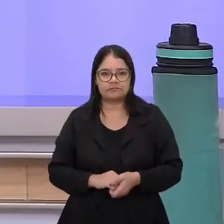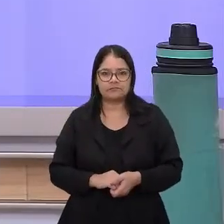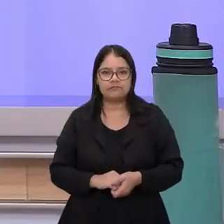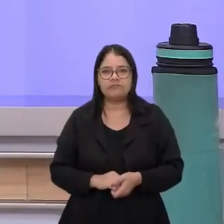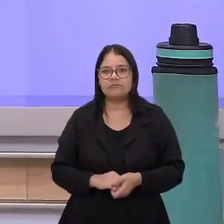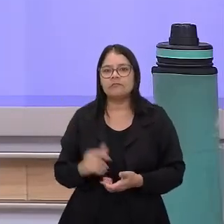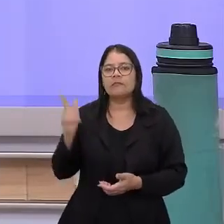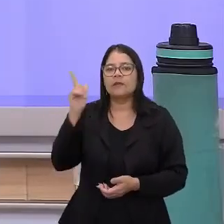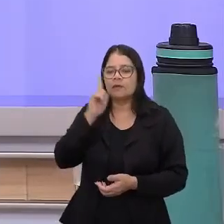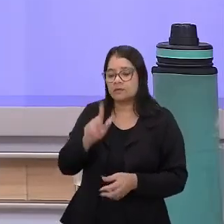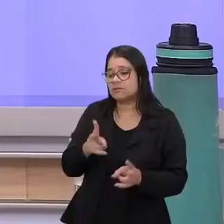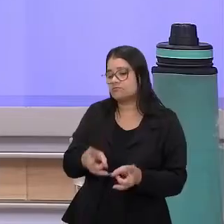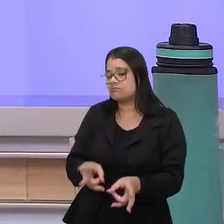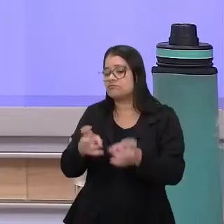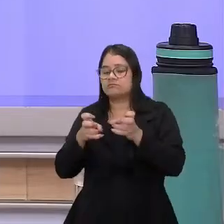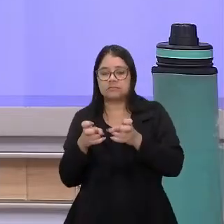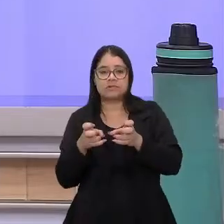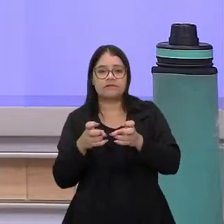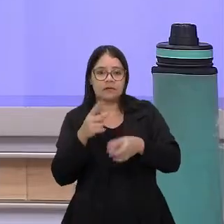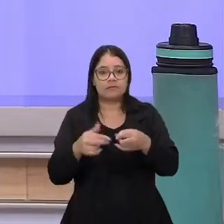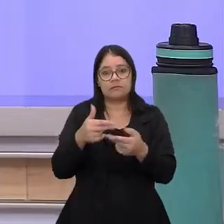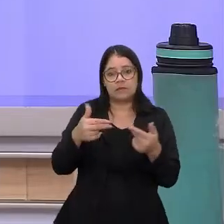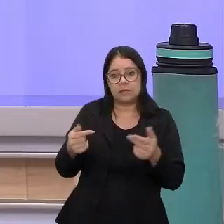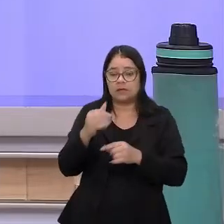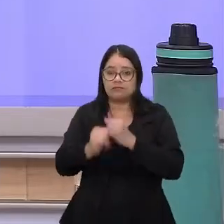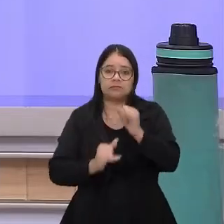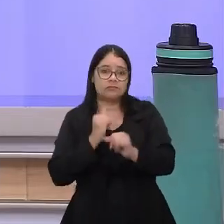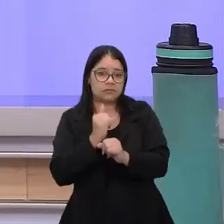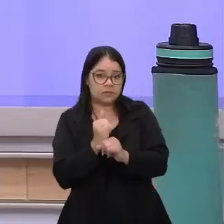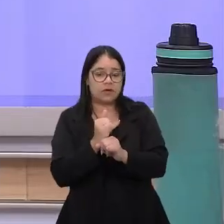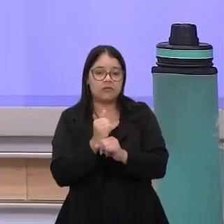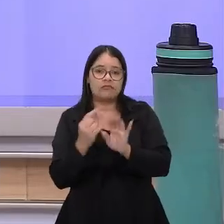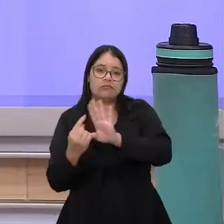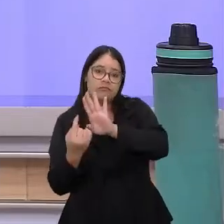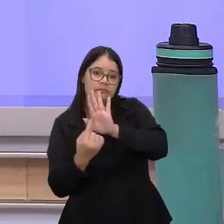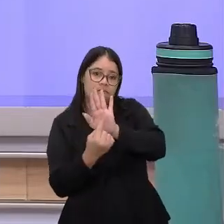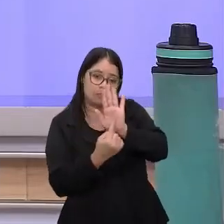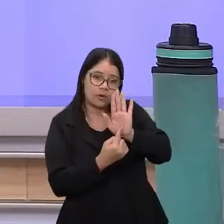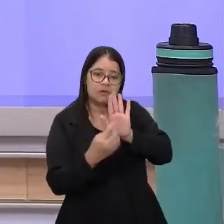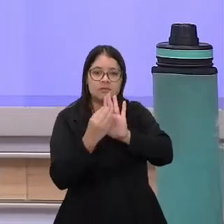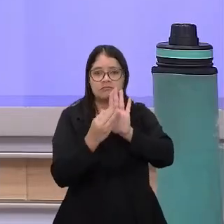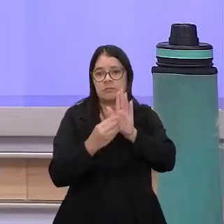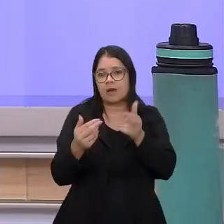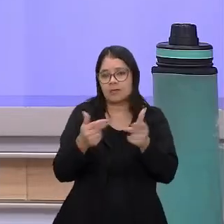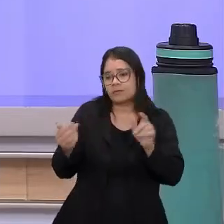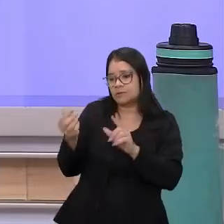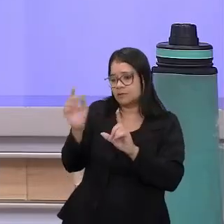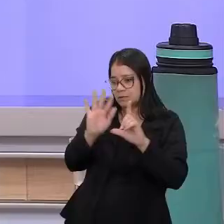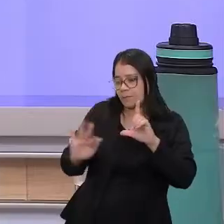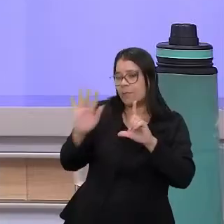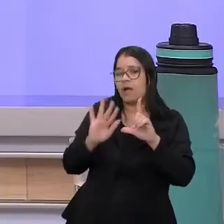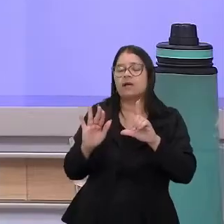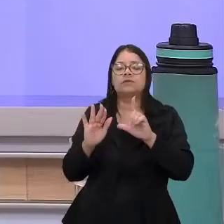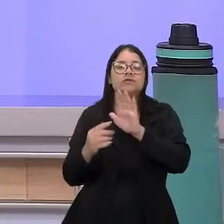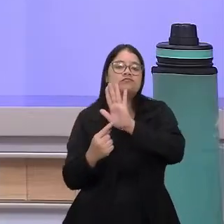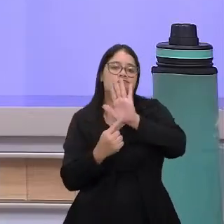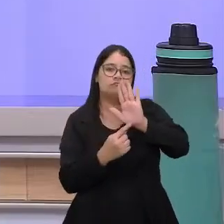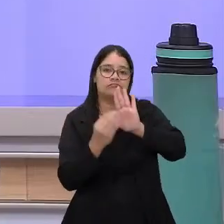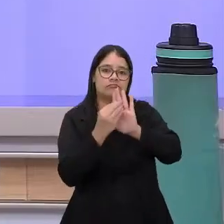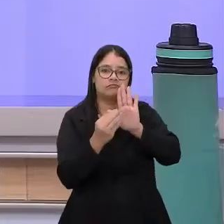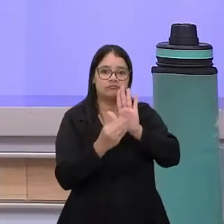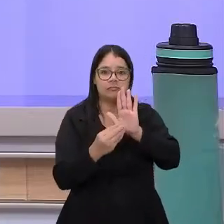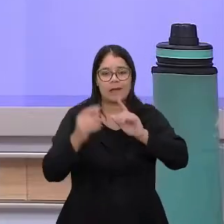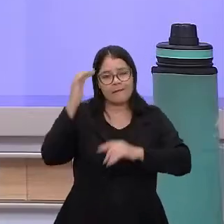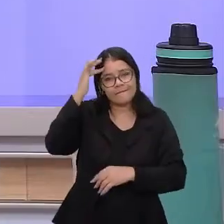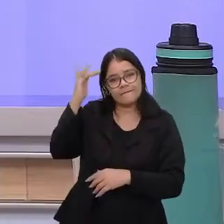gente pode observar aqui que o material digital ele traz algumas imagens, né, que vão trazer aí